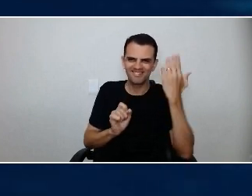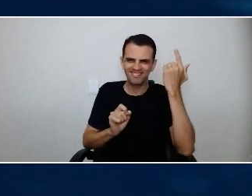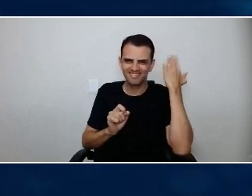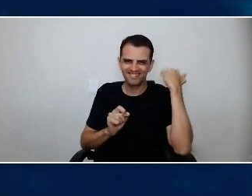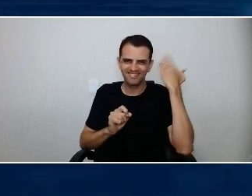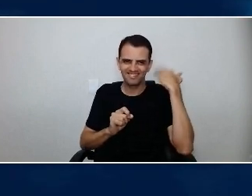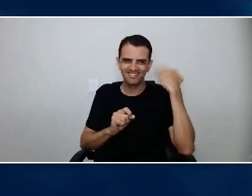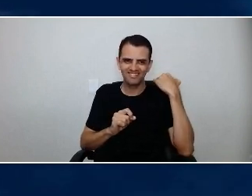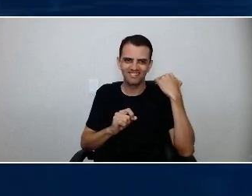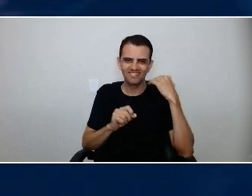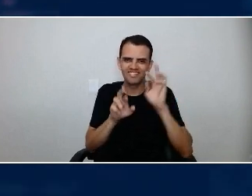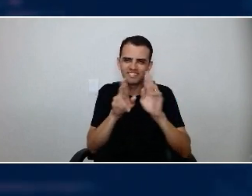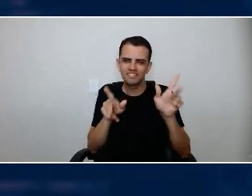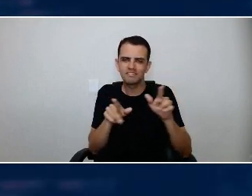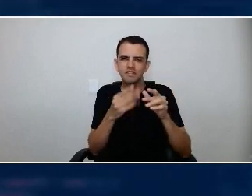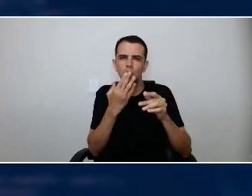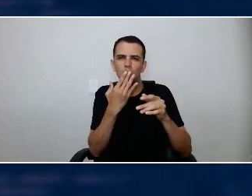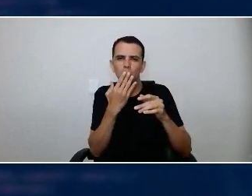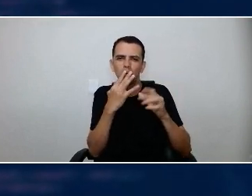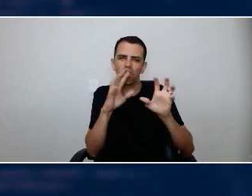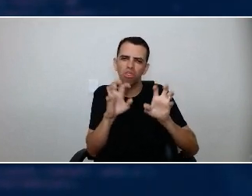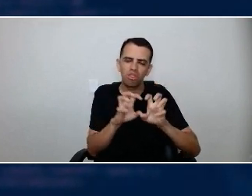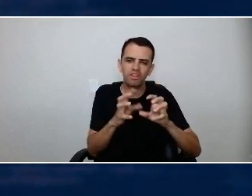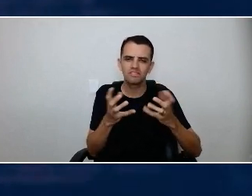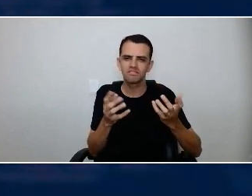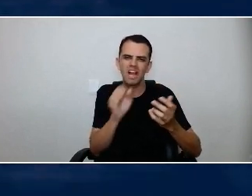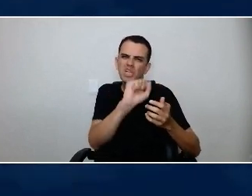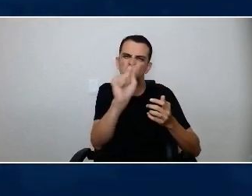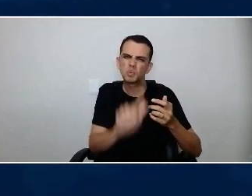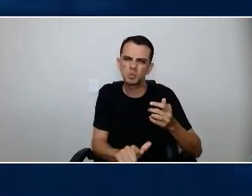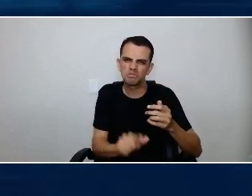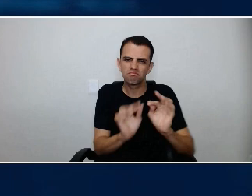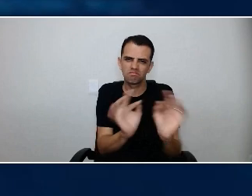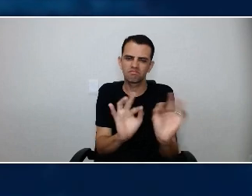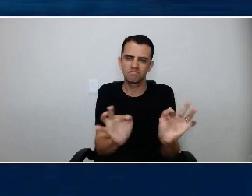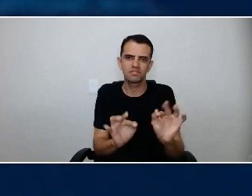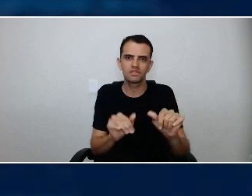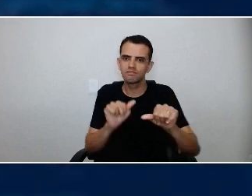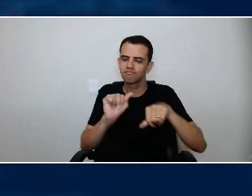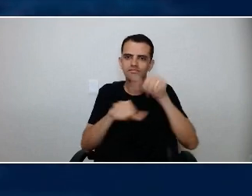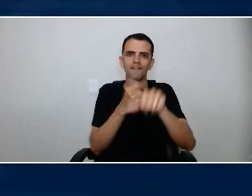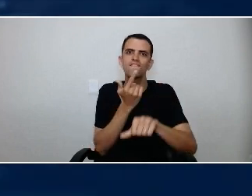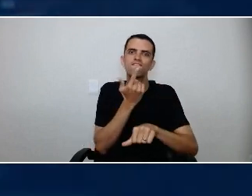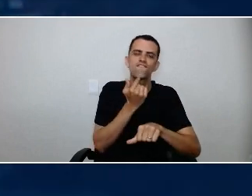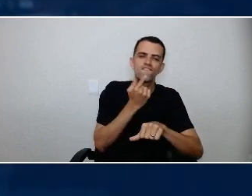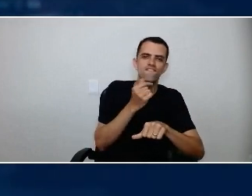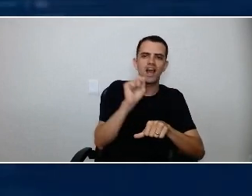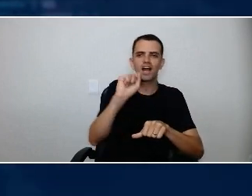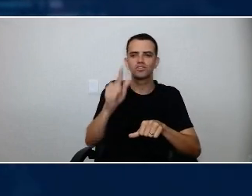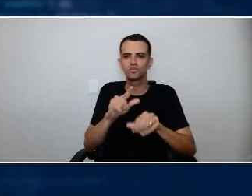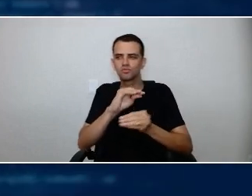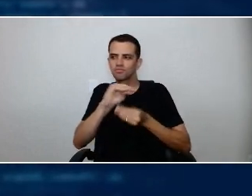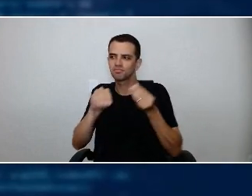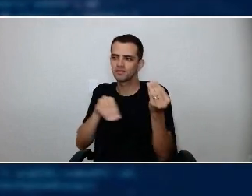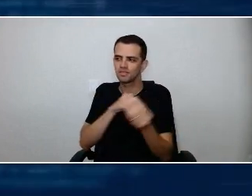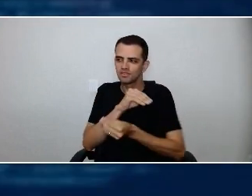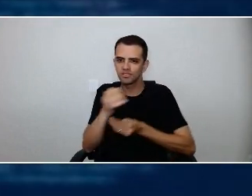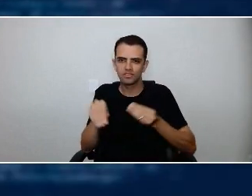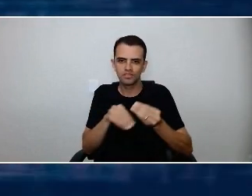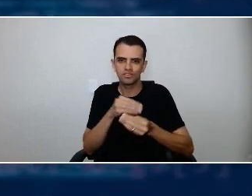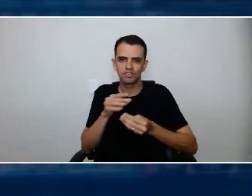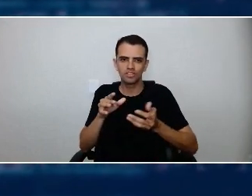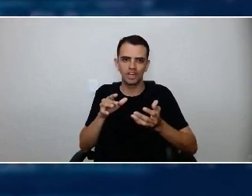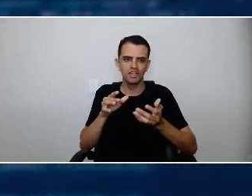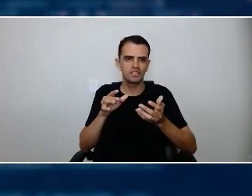era um pouco mais apagada era só um azul eu botei um um um vermelho um azul que chama bastante atenção e